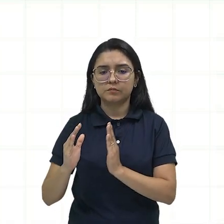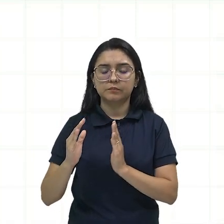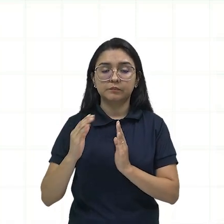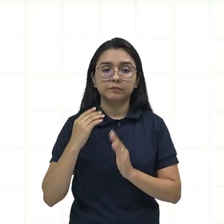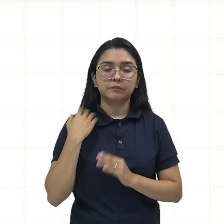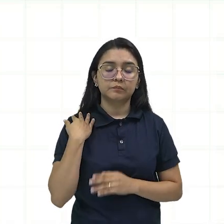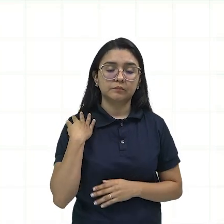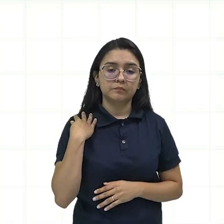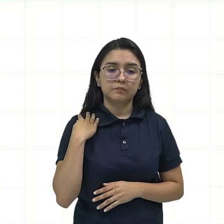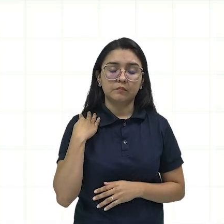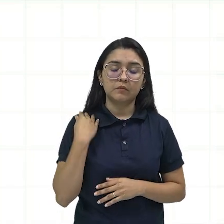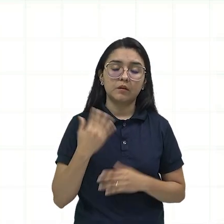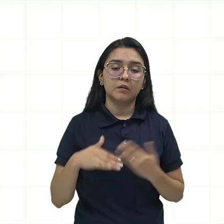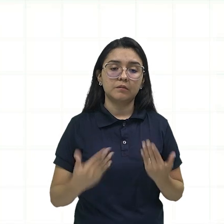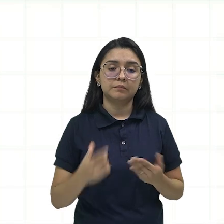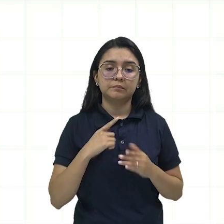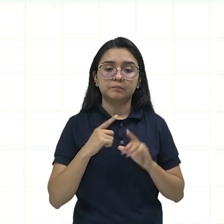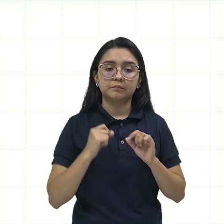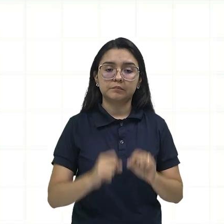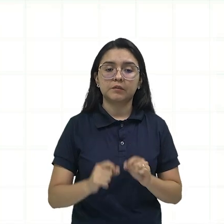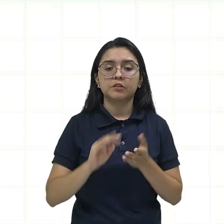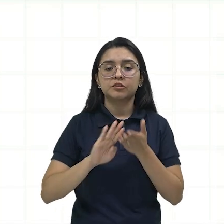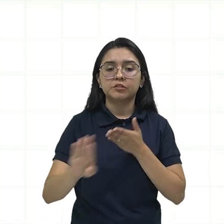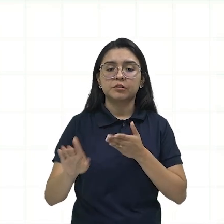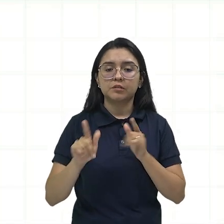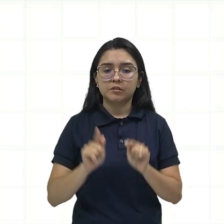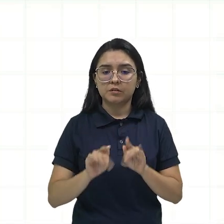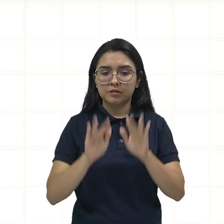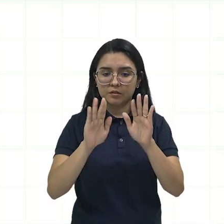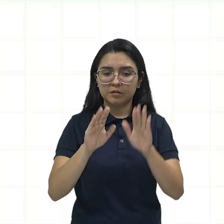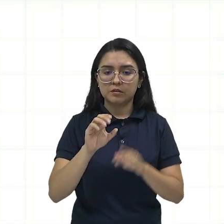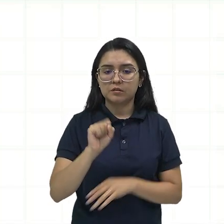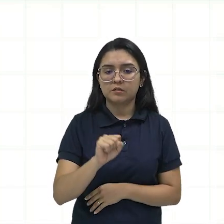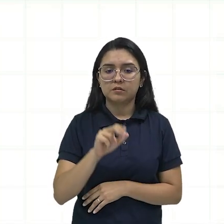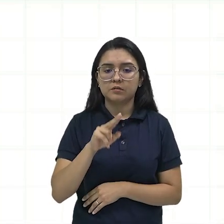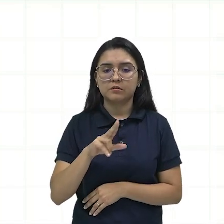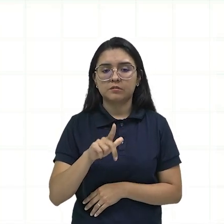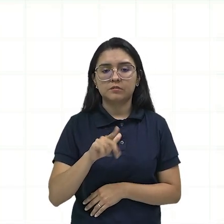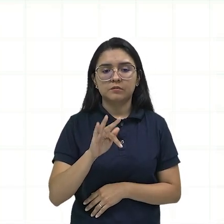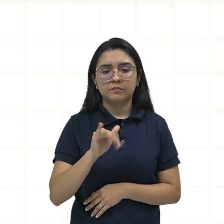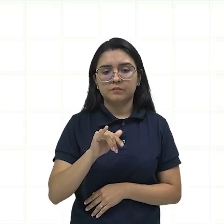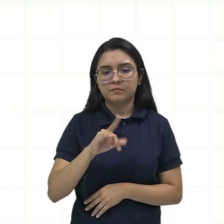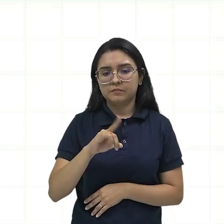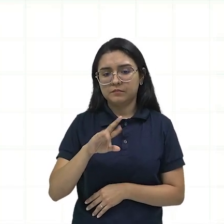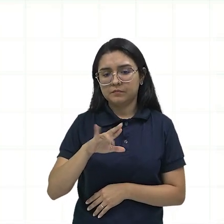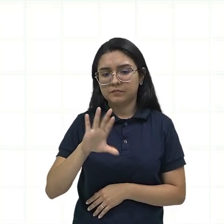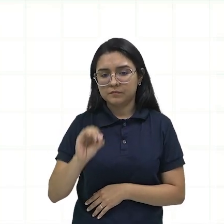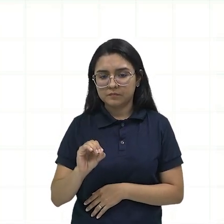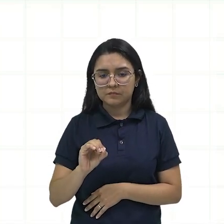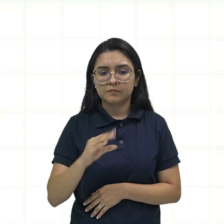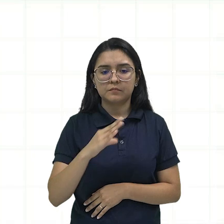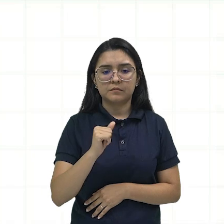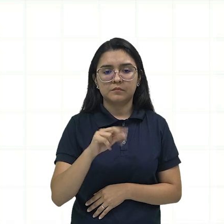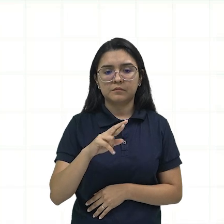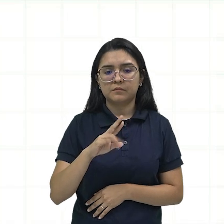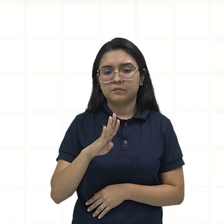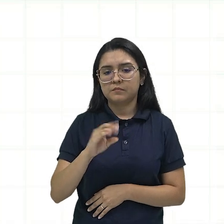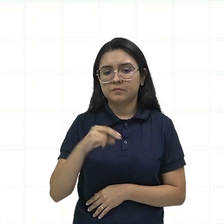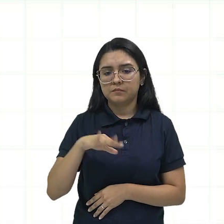né, para retirada de gases sulfídricos, carbônico e vapor de